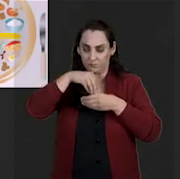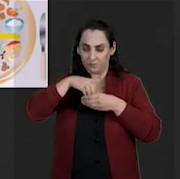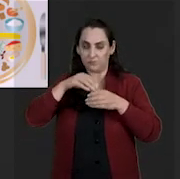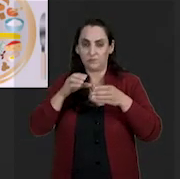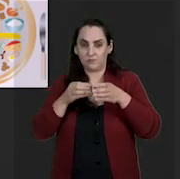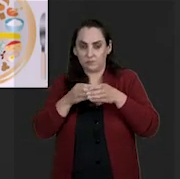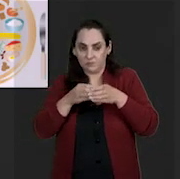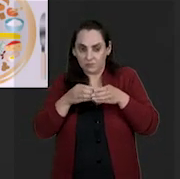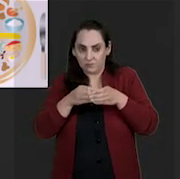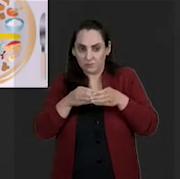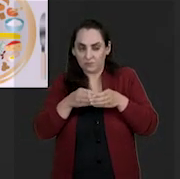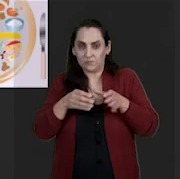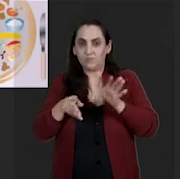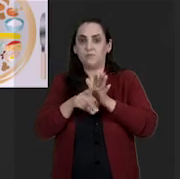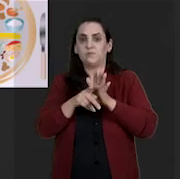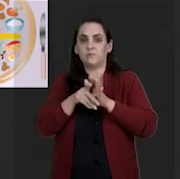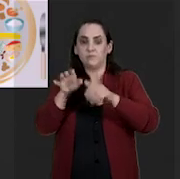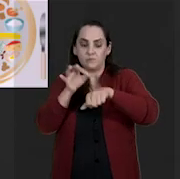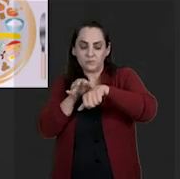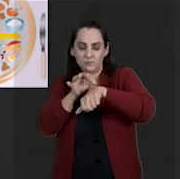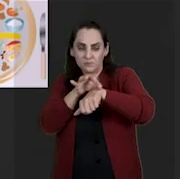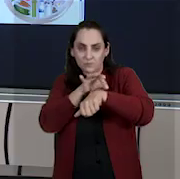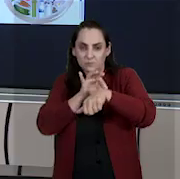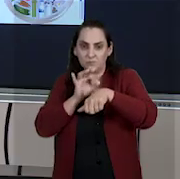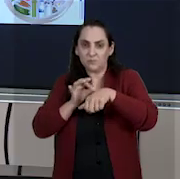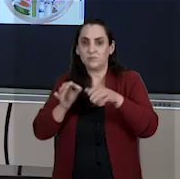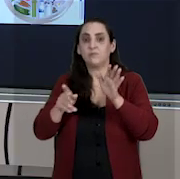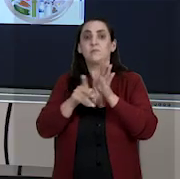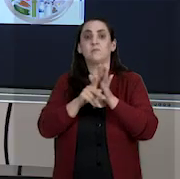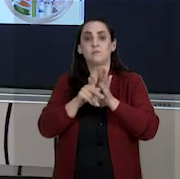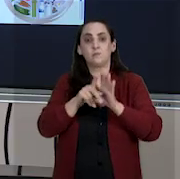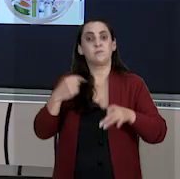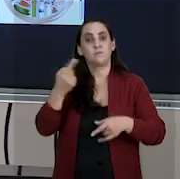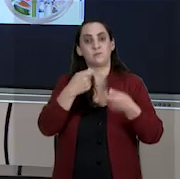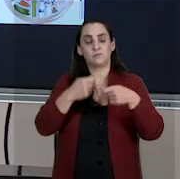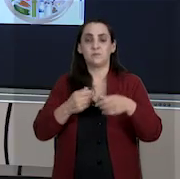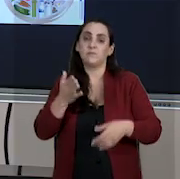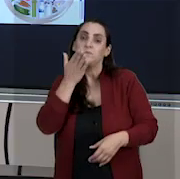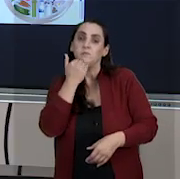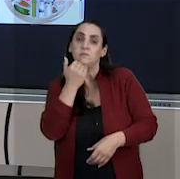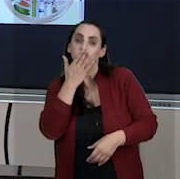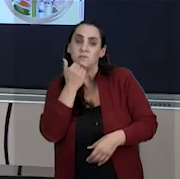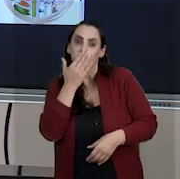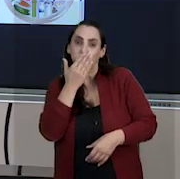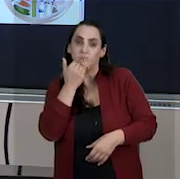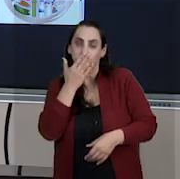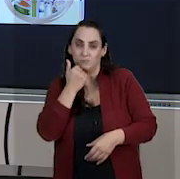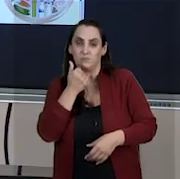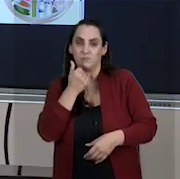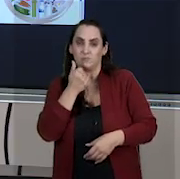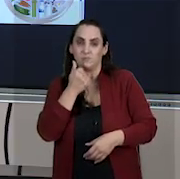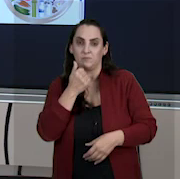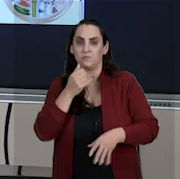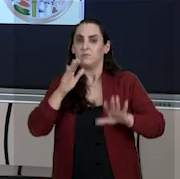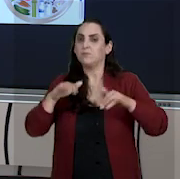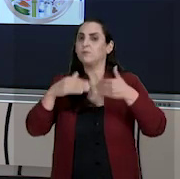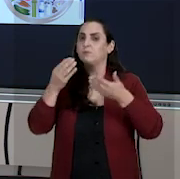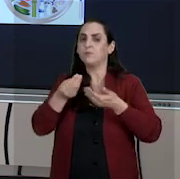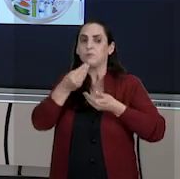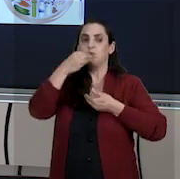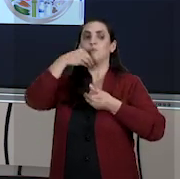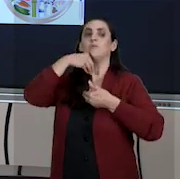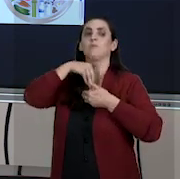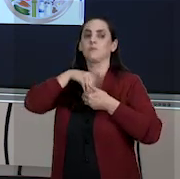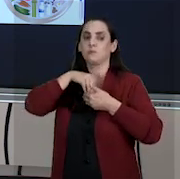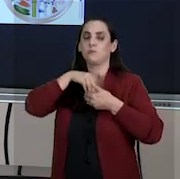células, mas para que ela ocorra, a gente precisa ingerir os alimentos. Quando ingerimos esses alimentos, a